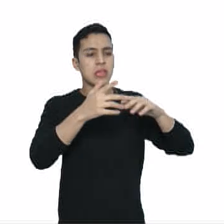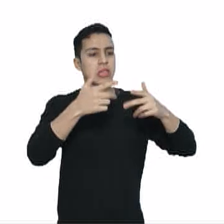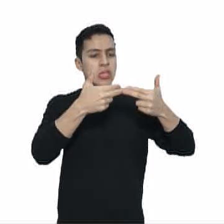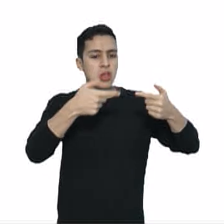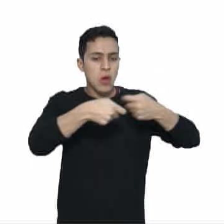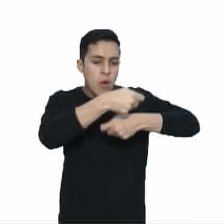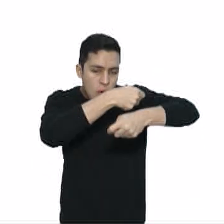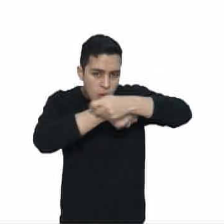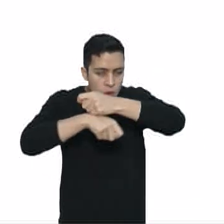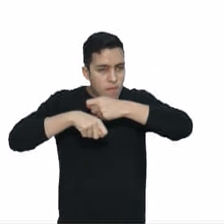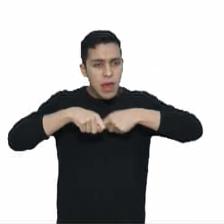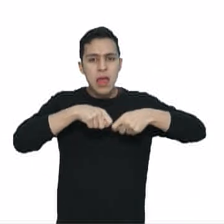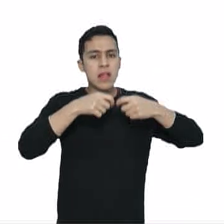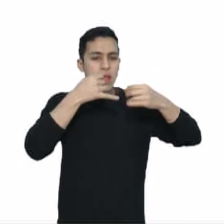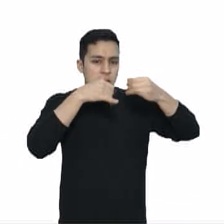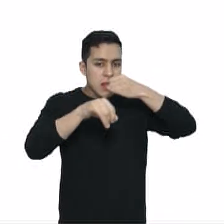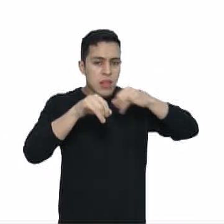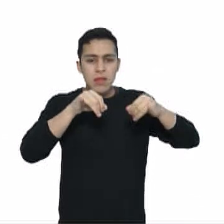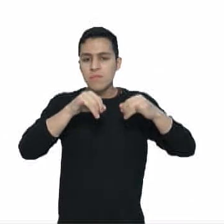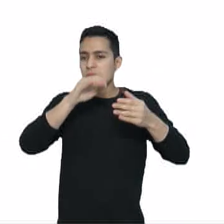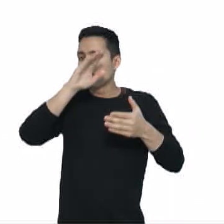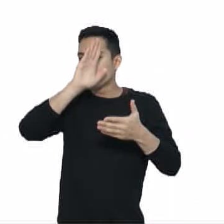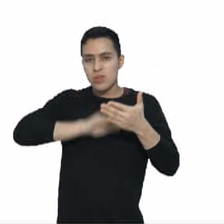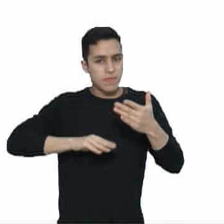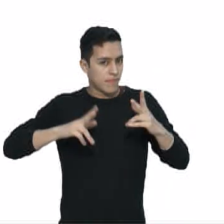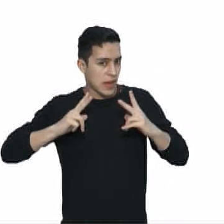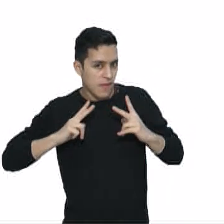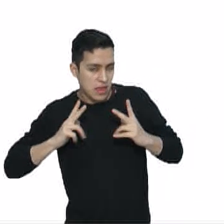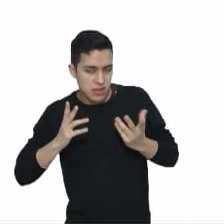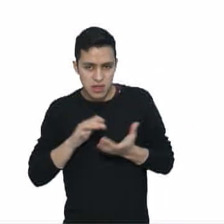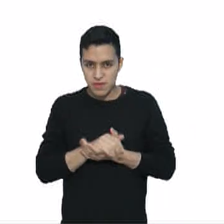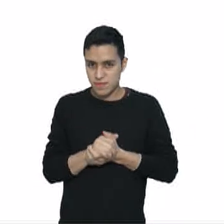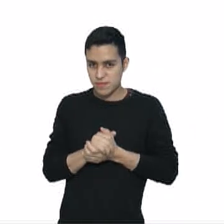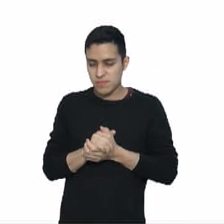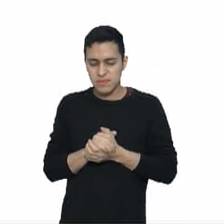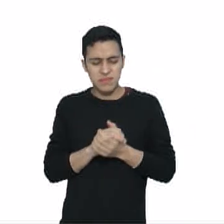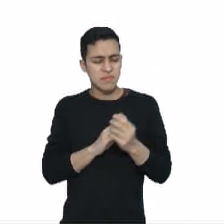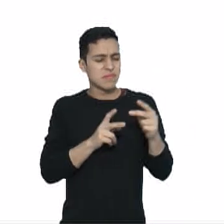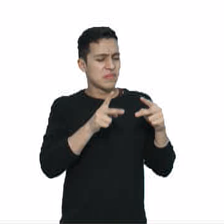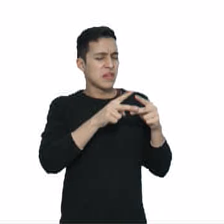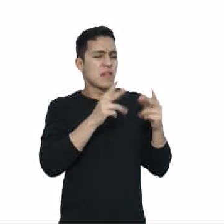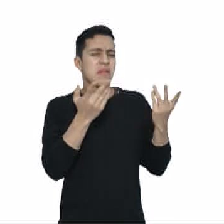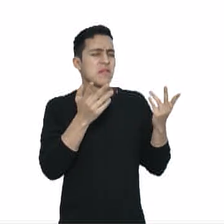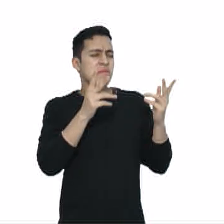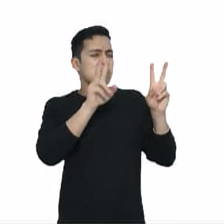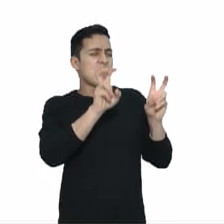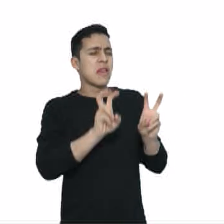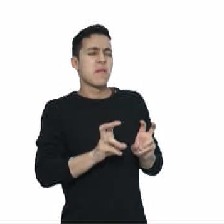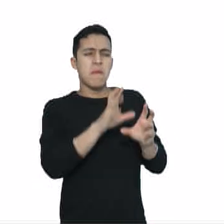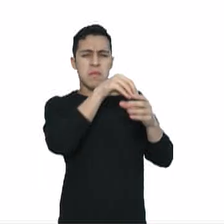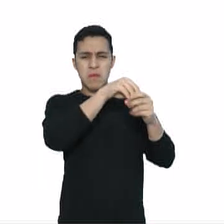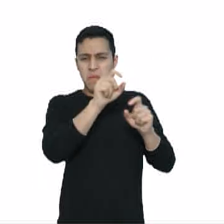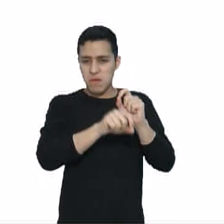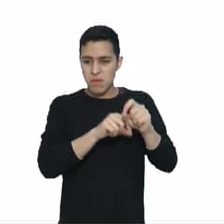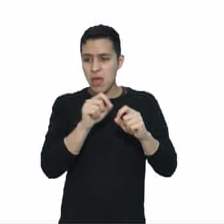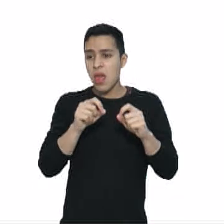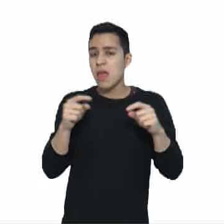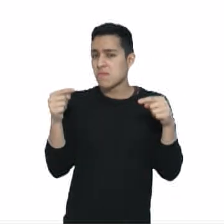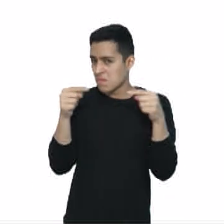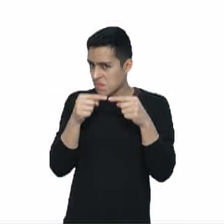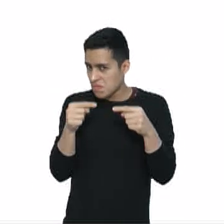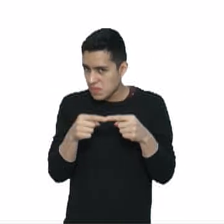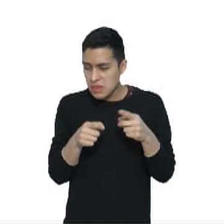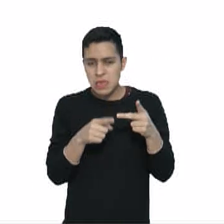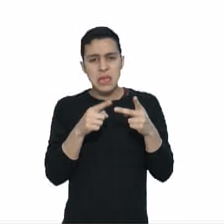com qualquer pretensão de privacidade. Os assuntos abordados são: letra A, convergentes,